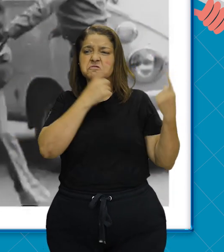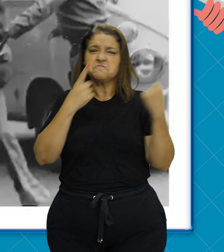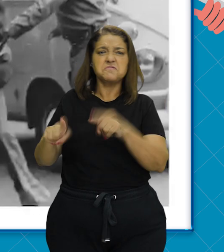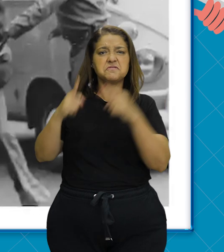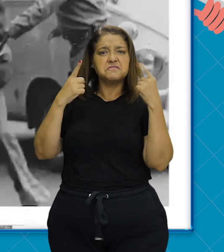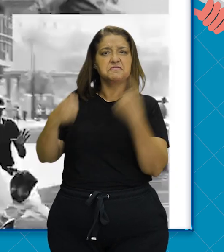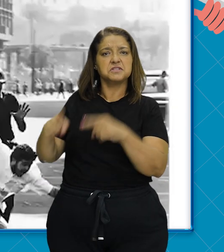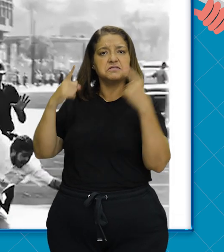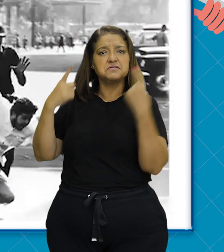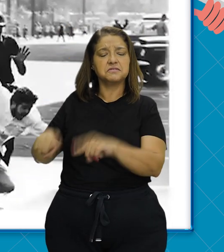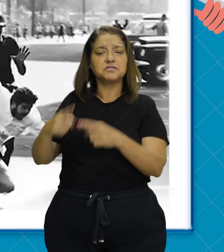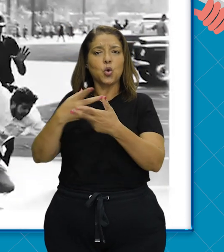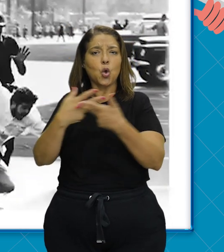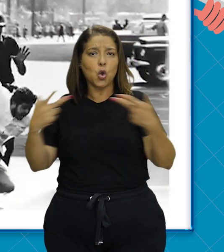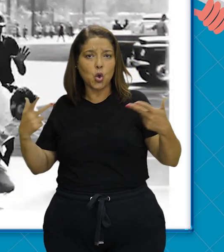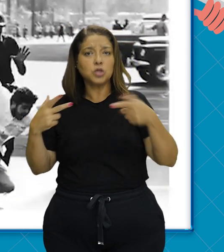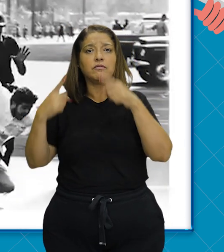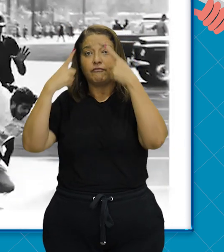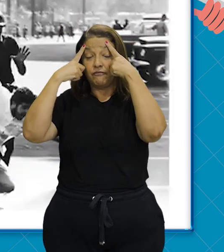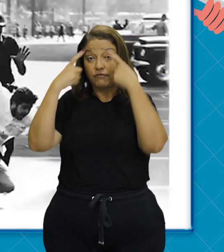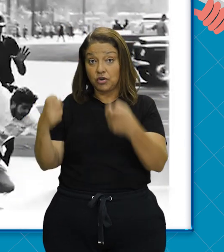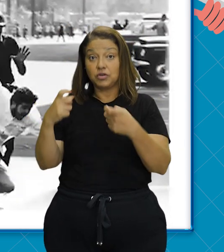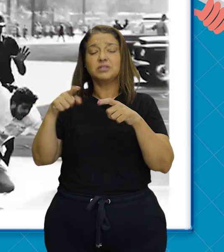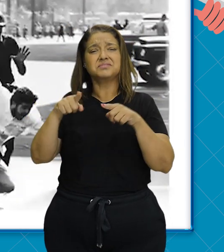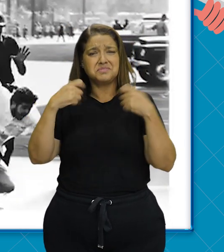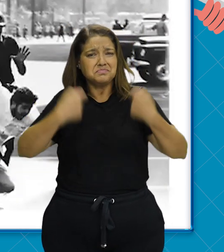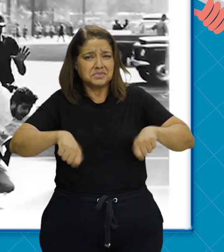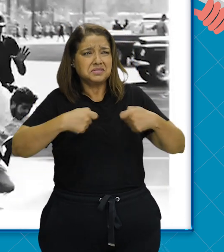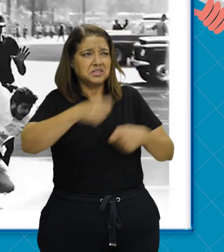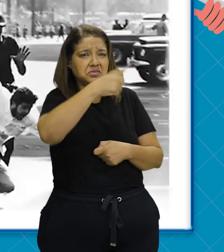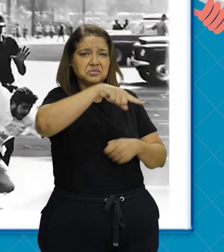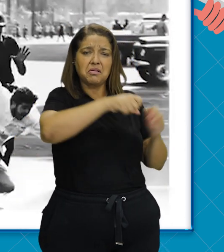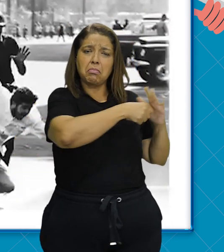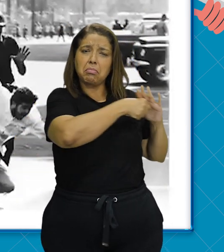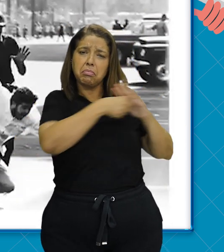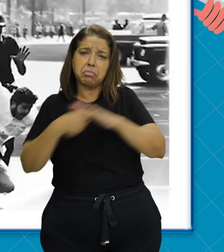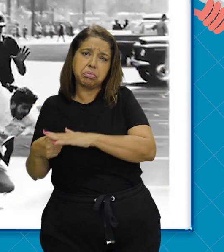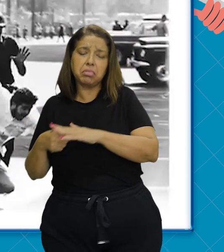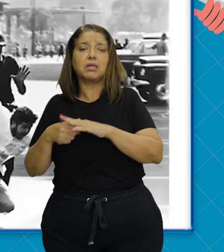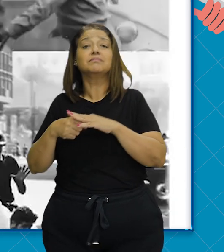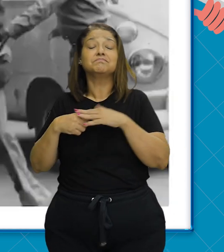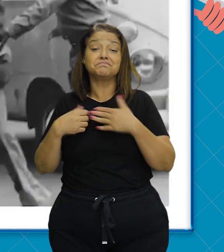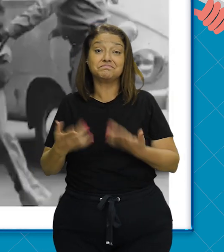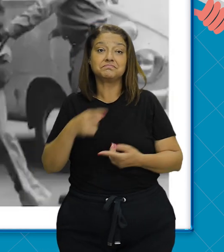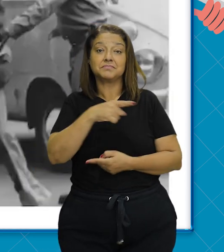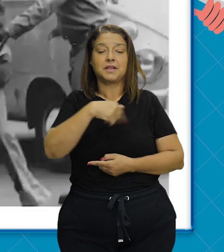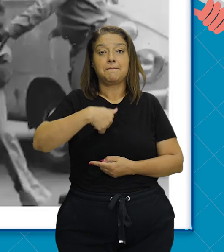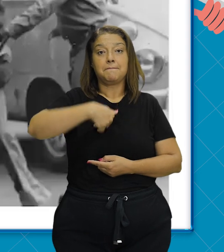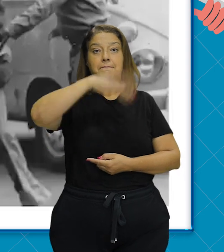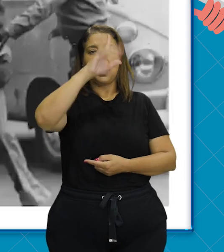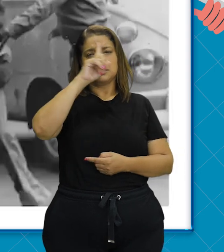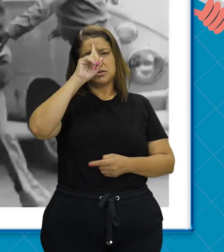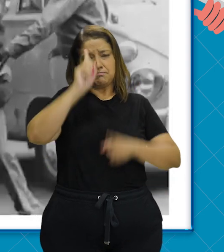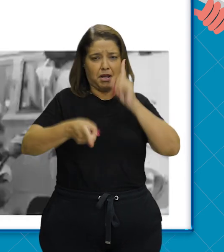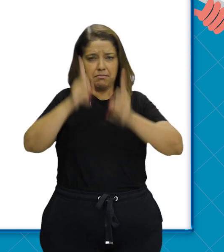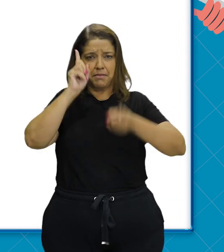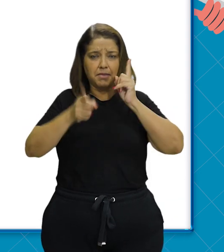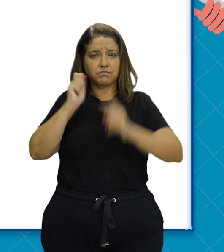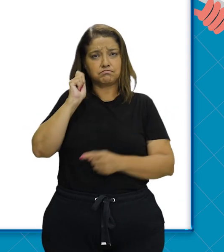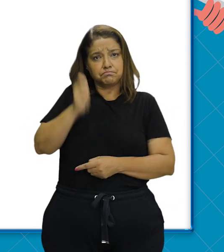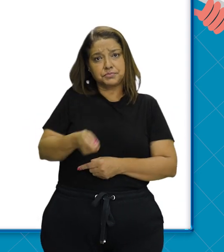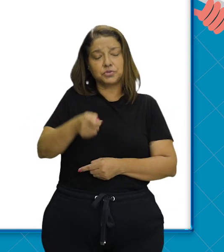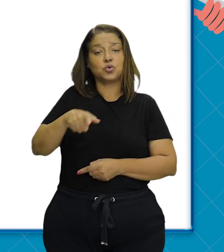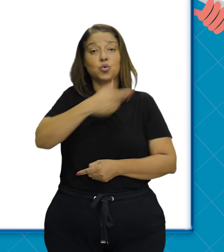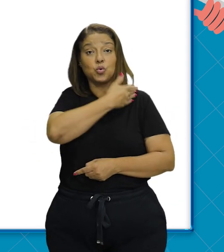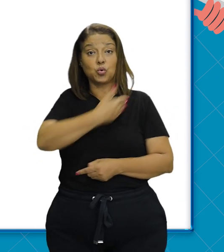foram usadas. Mas será que havia mesmo necessidade de tanta repressão? Com o crescente autoritarismo do governo, diversas